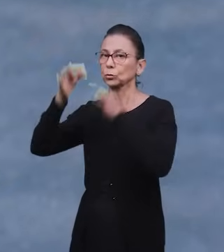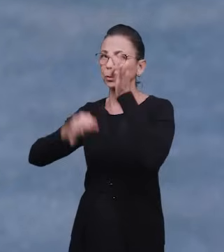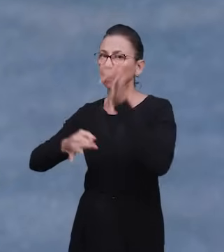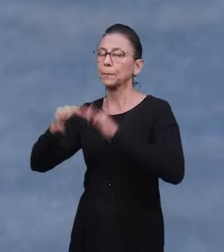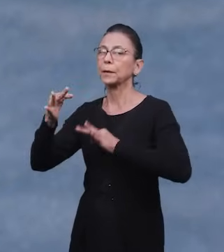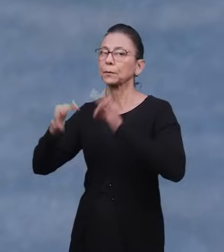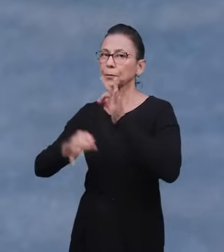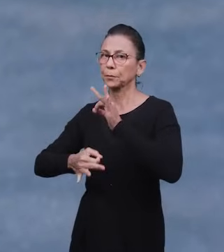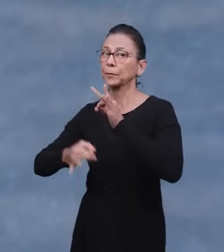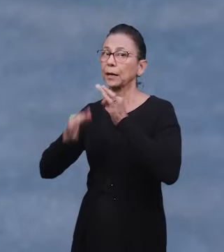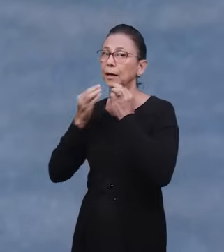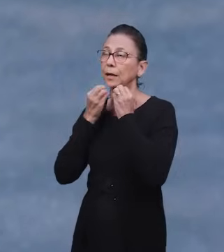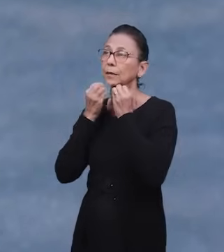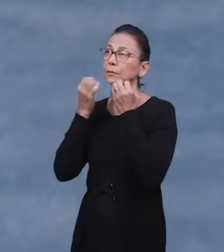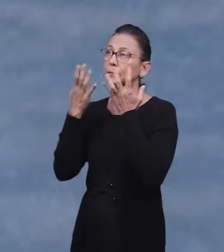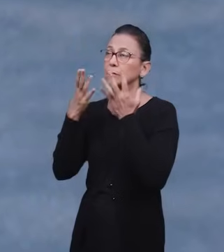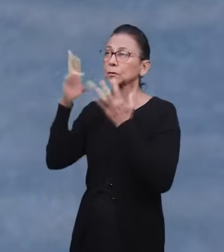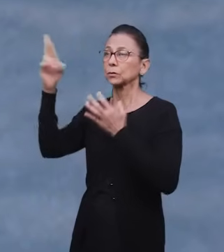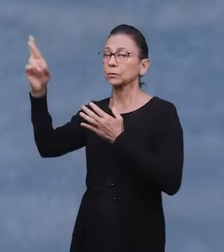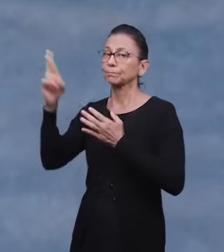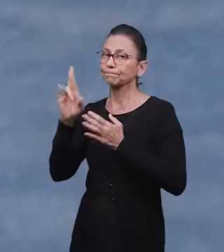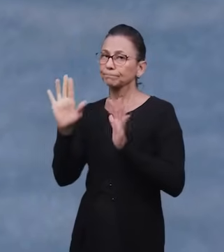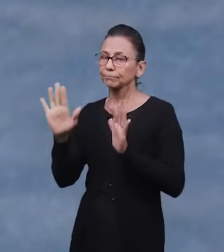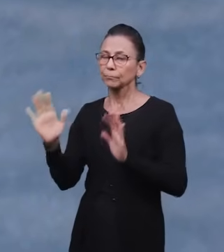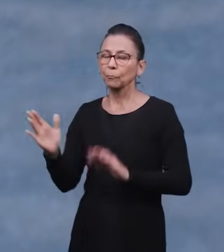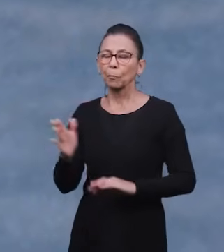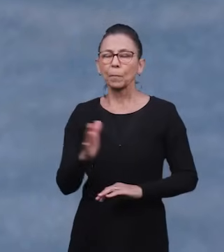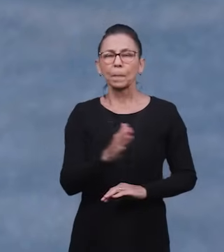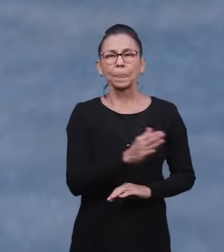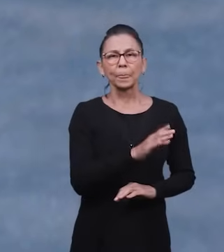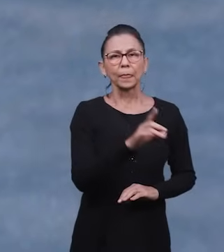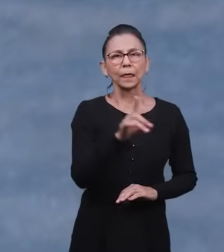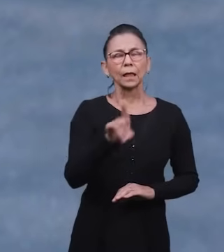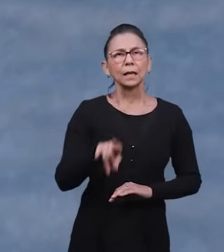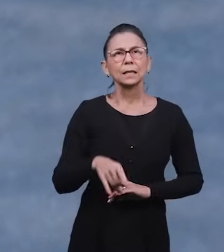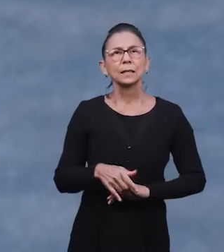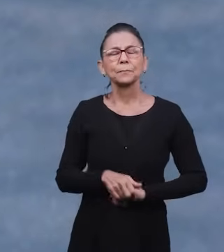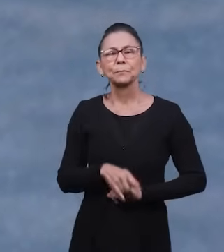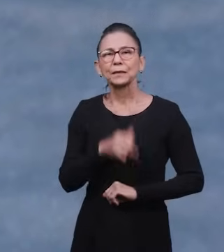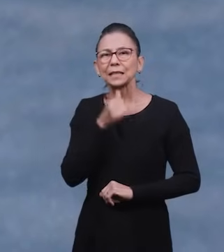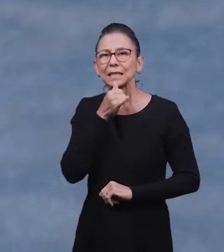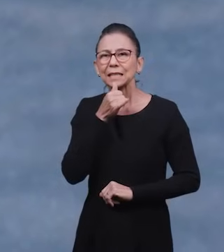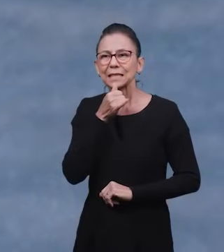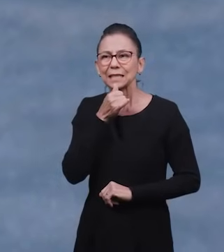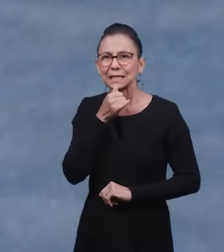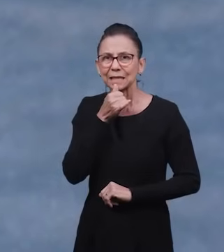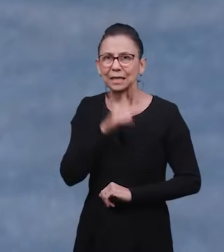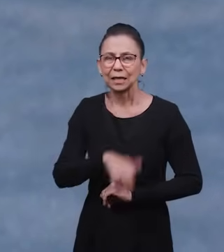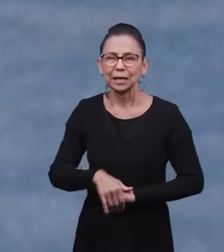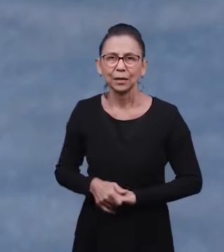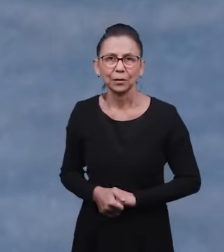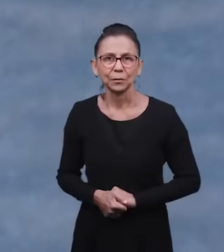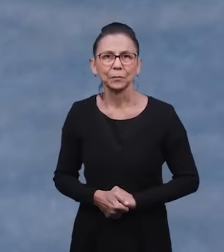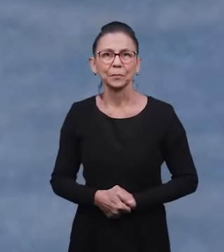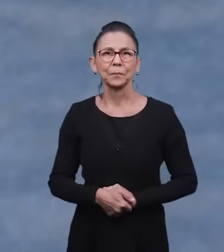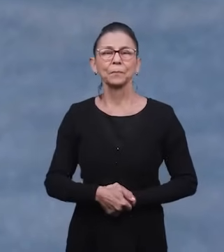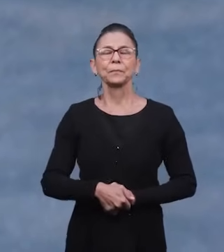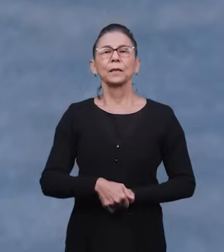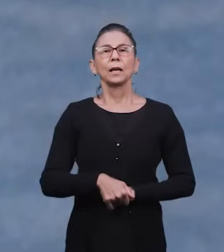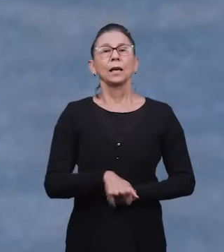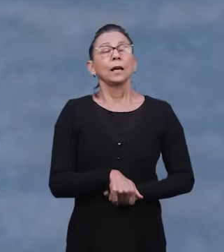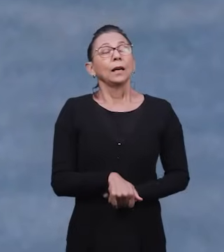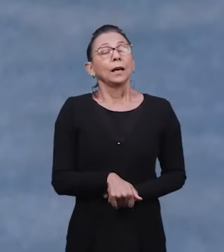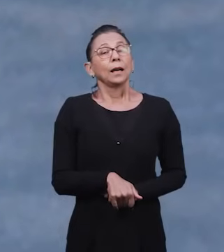exemplos na palavra de Deus. Em Hebreus fala, se pecarmos voluntariamente, quando se fala do pecado voluntário, é aquele que deliberadamente,